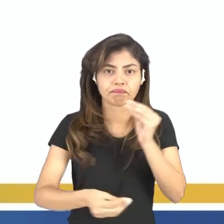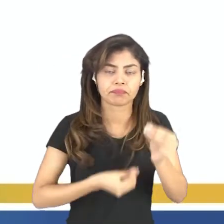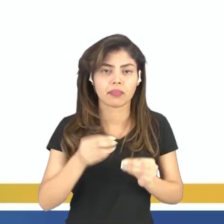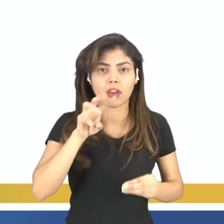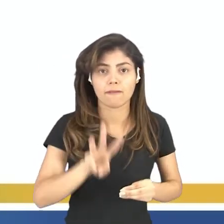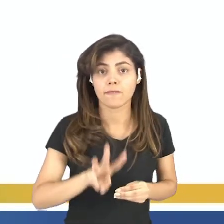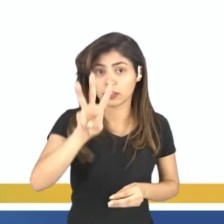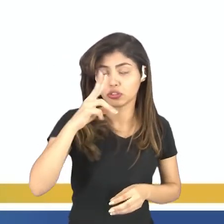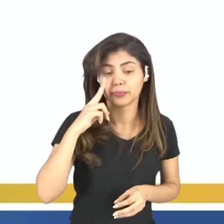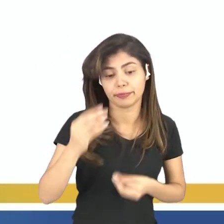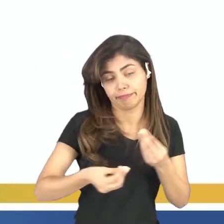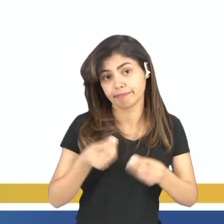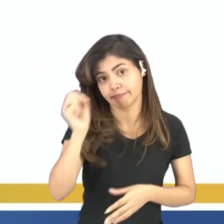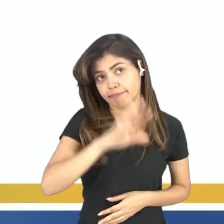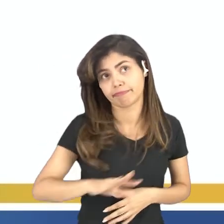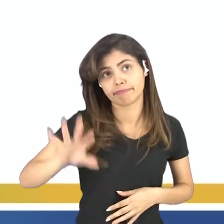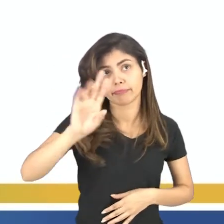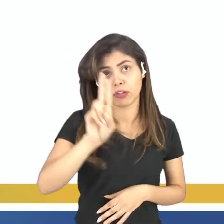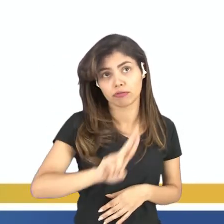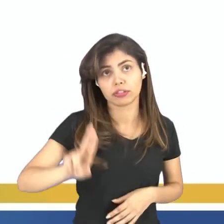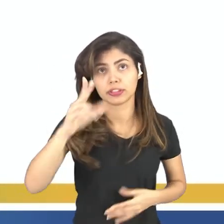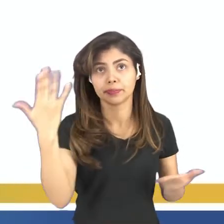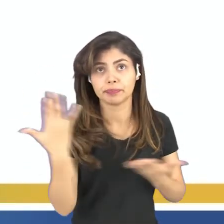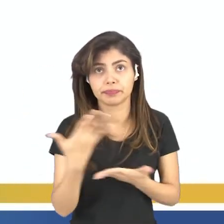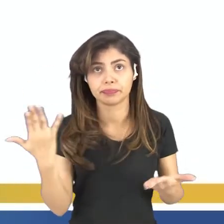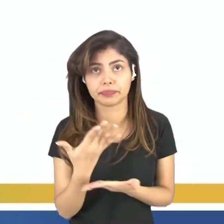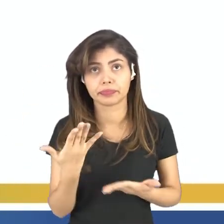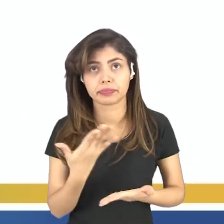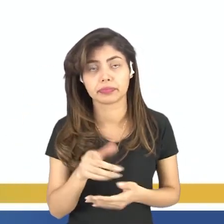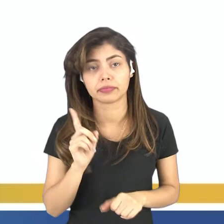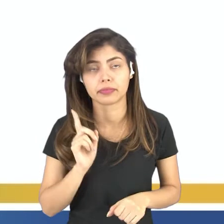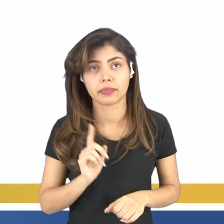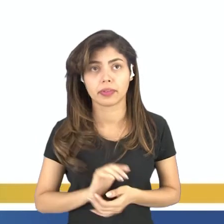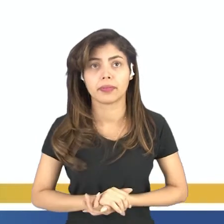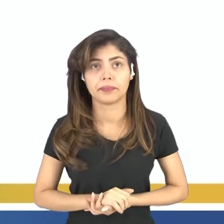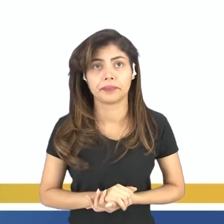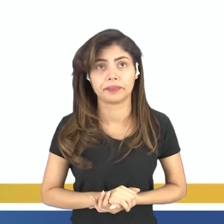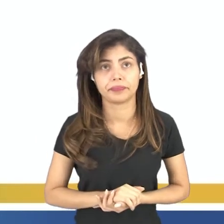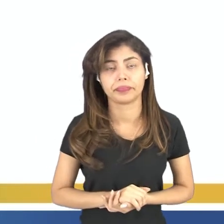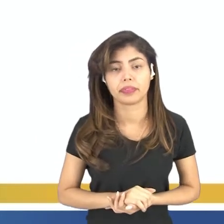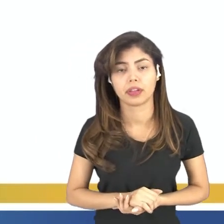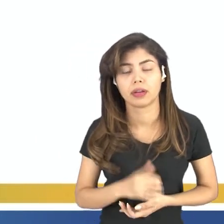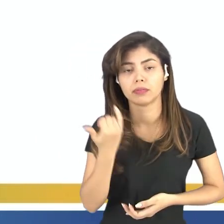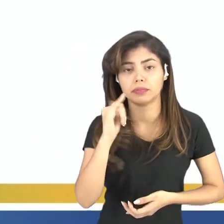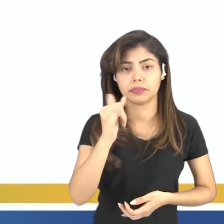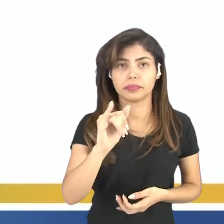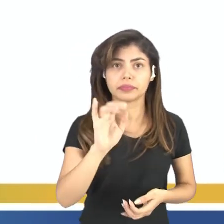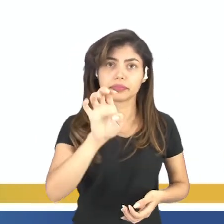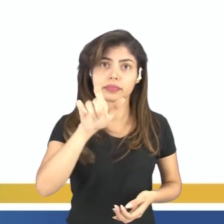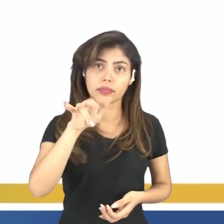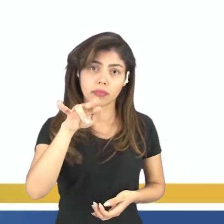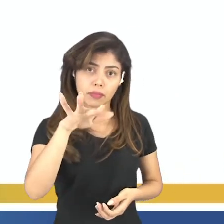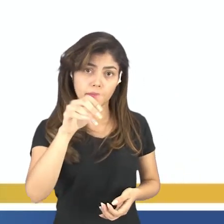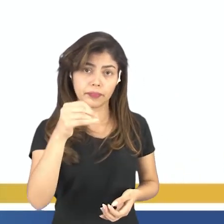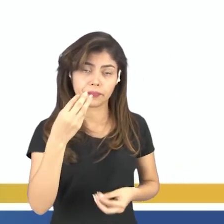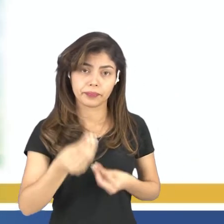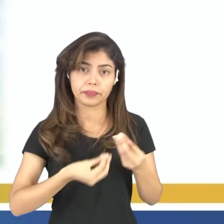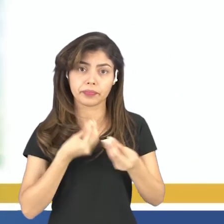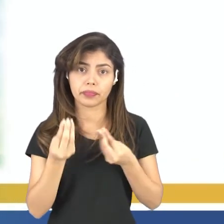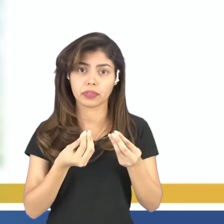em termos práticos para energia elétrica, como a gente encontra lá nos nossos contadores domésticos.